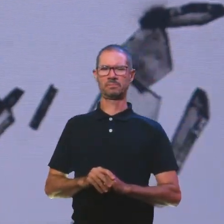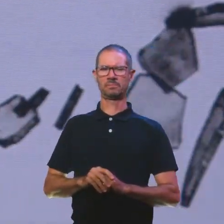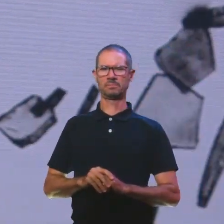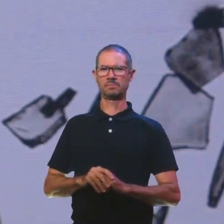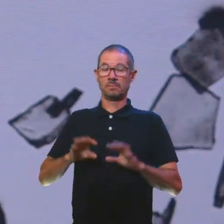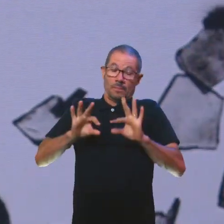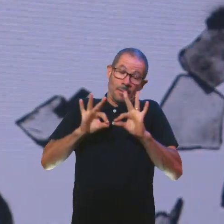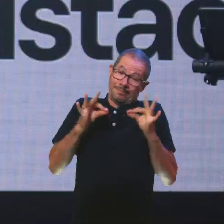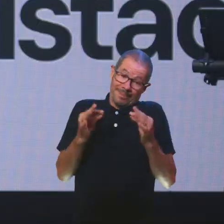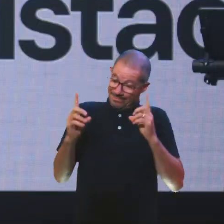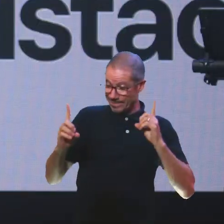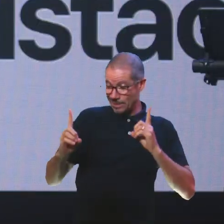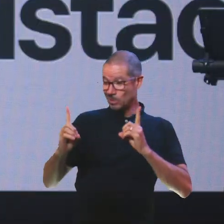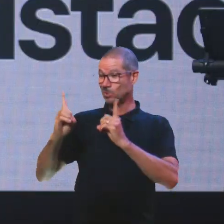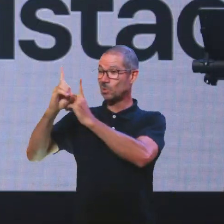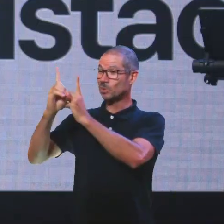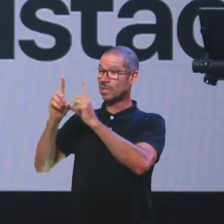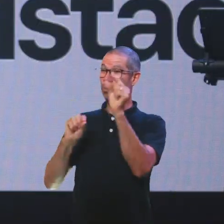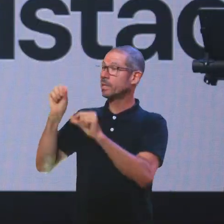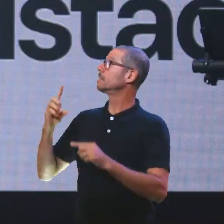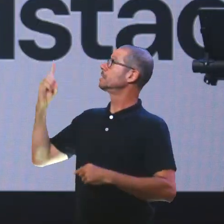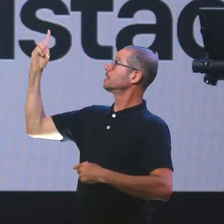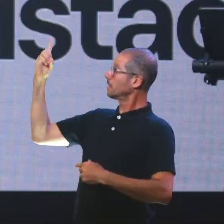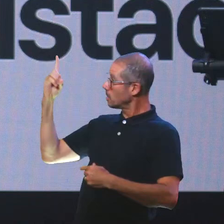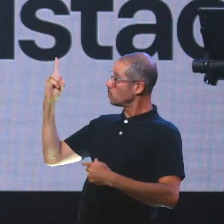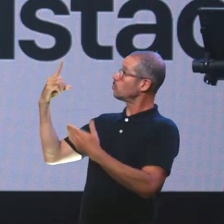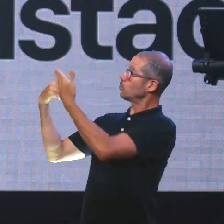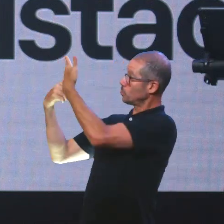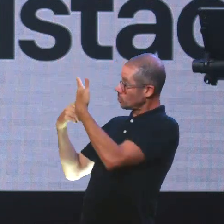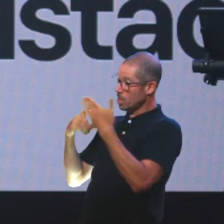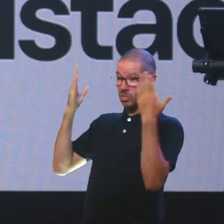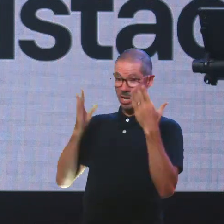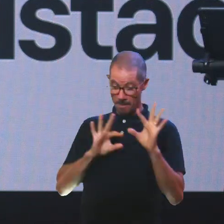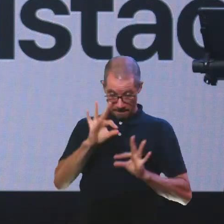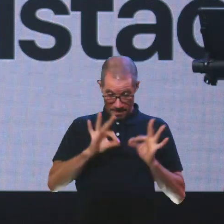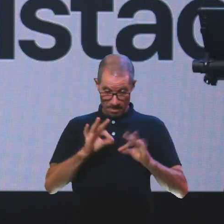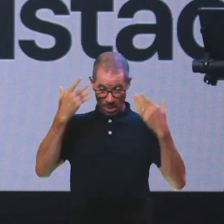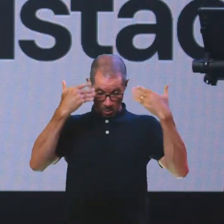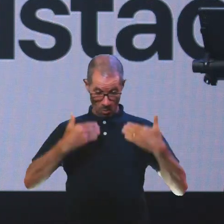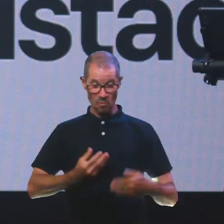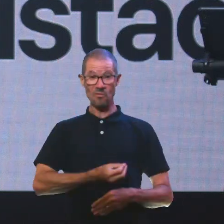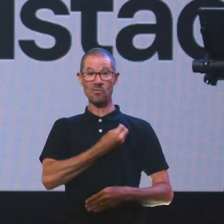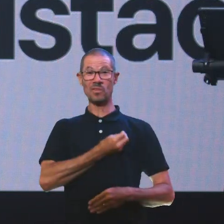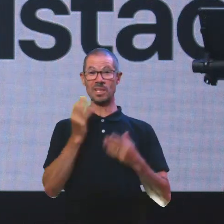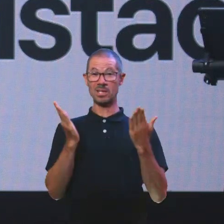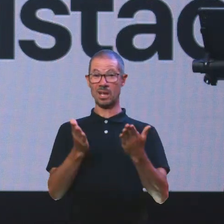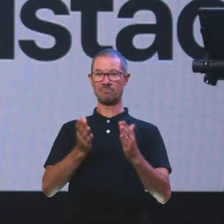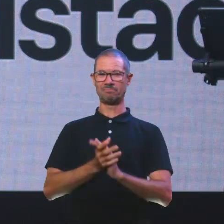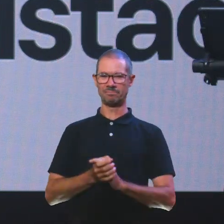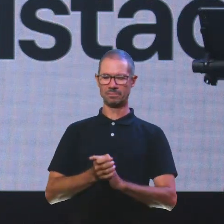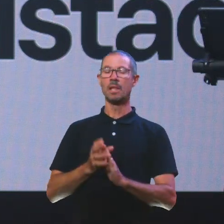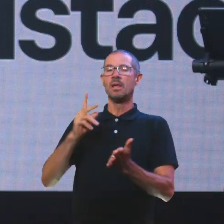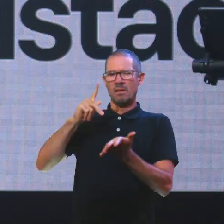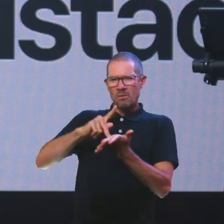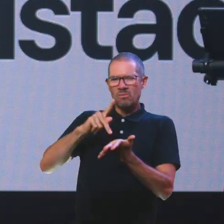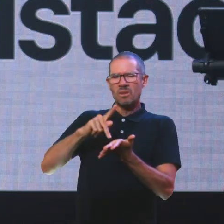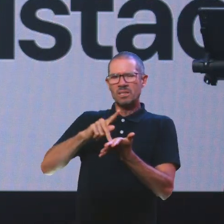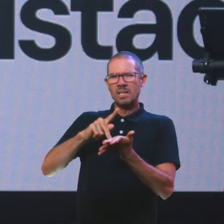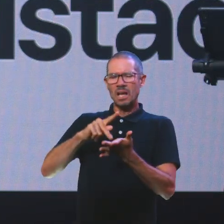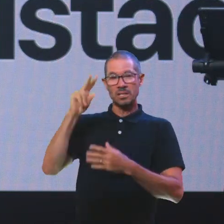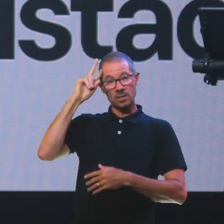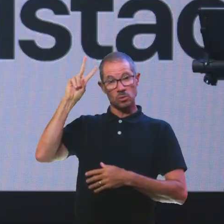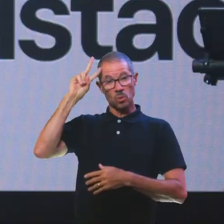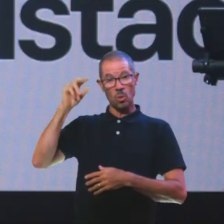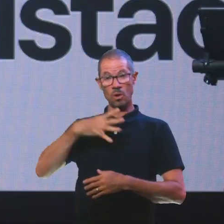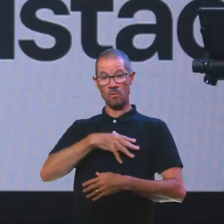para simplesmente encontrar aquilo que Deus já nos criou e já nos preparou para ser. Mas a grande verdade por trás dessa história